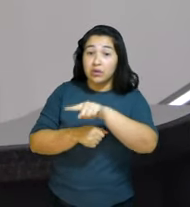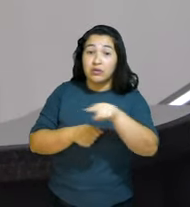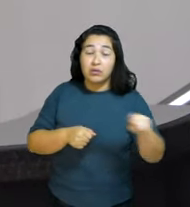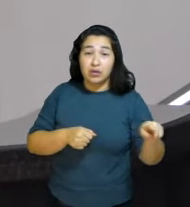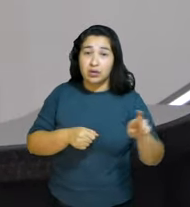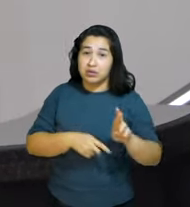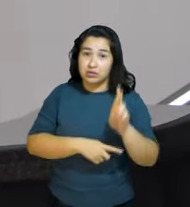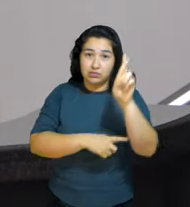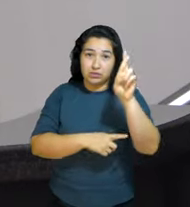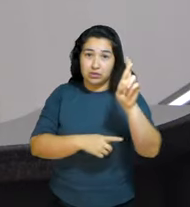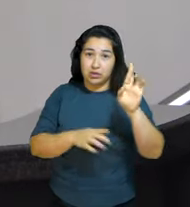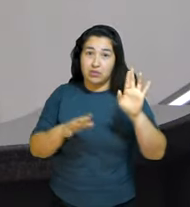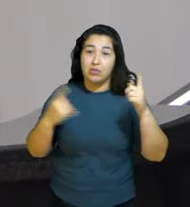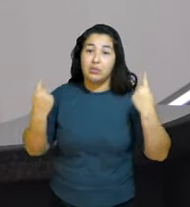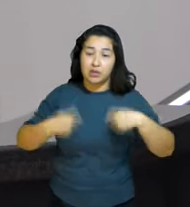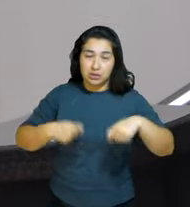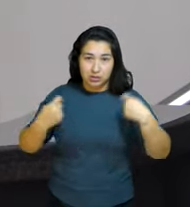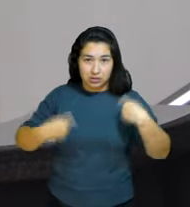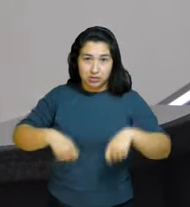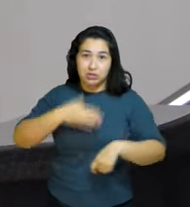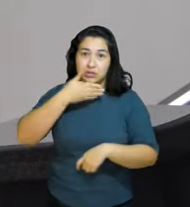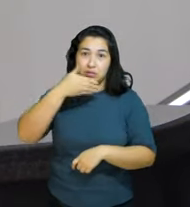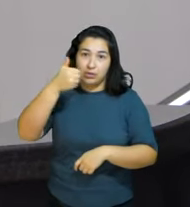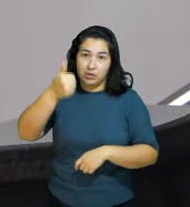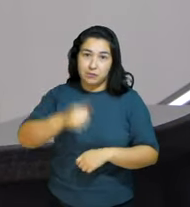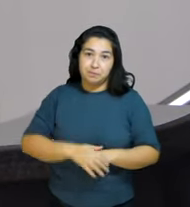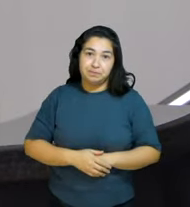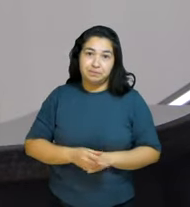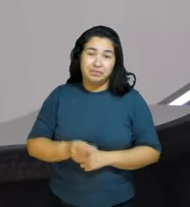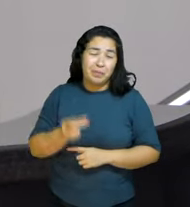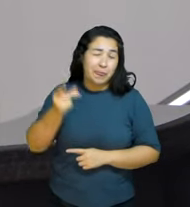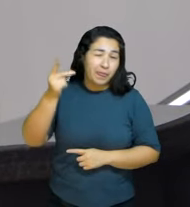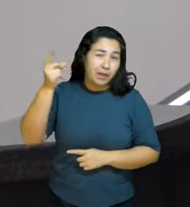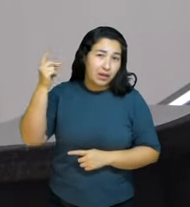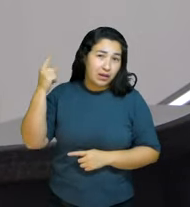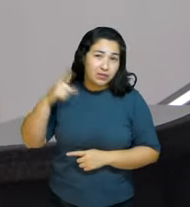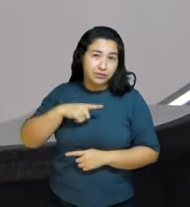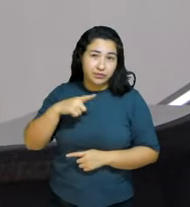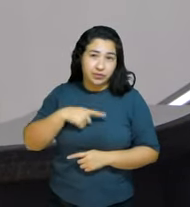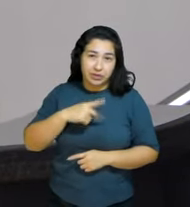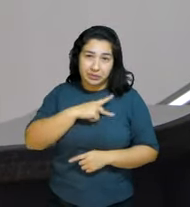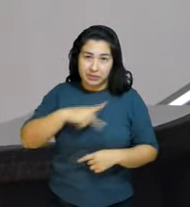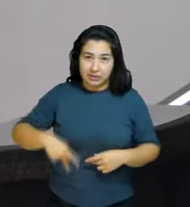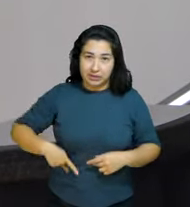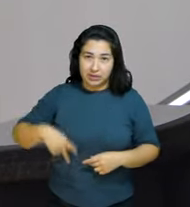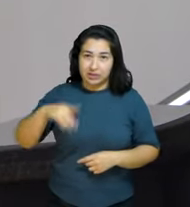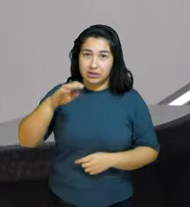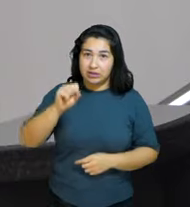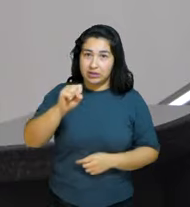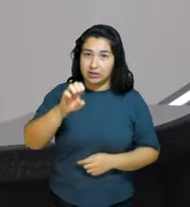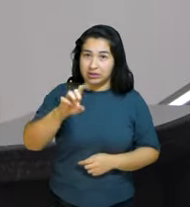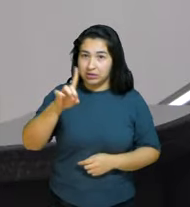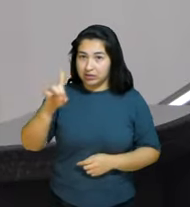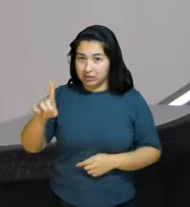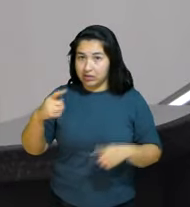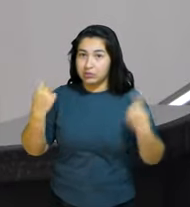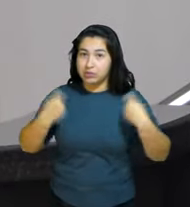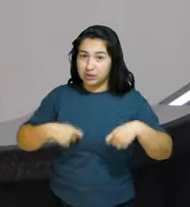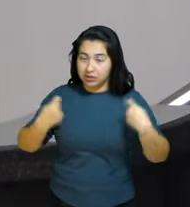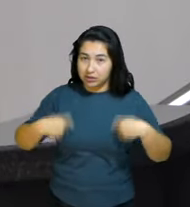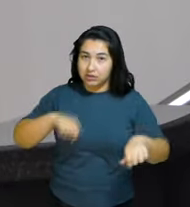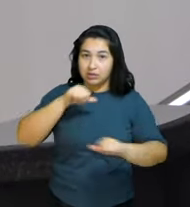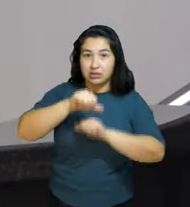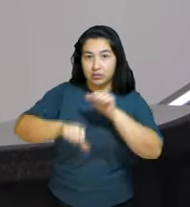e nós precisamos melhorar isso. Há muitos anos, enquanto eu estava ainda na presidência do SED, a gente já fala, tem que mudar a forma de